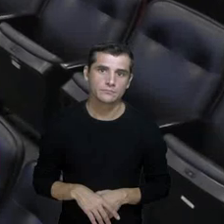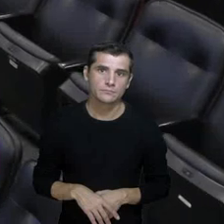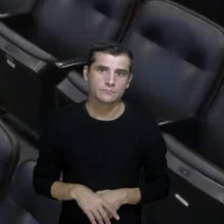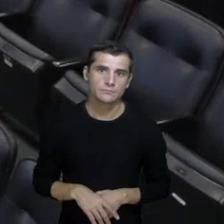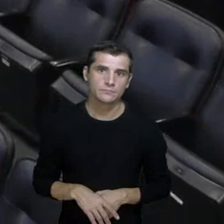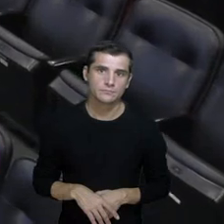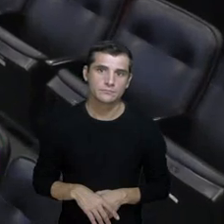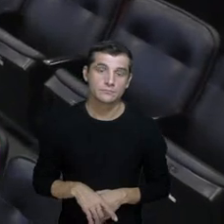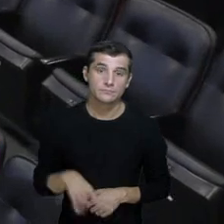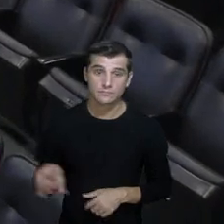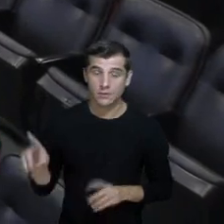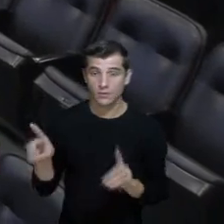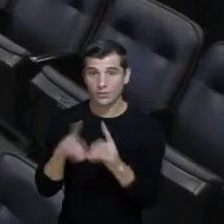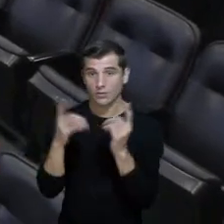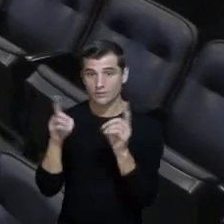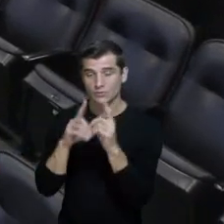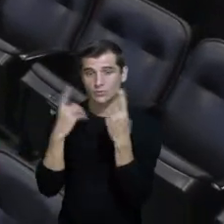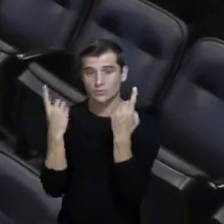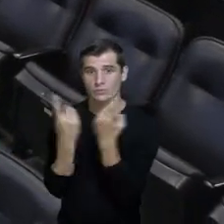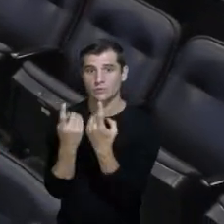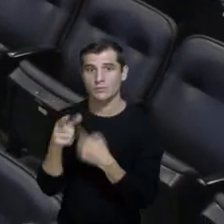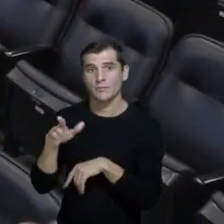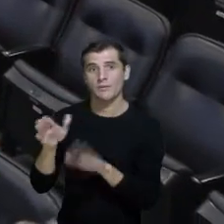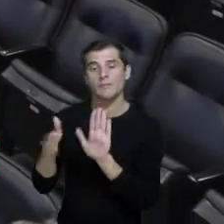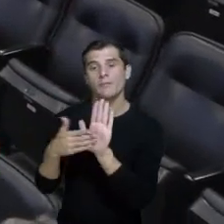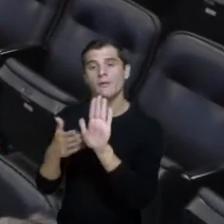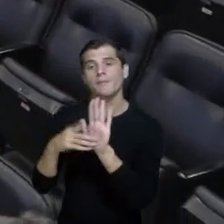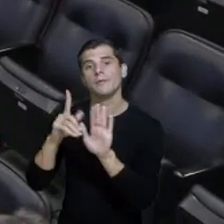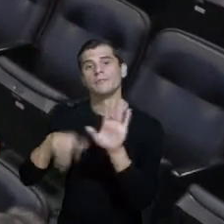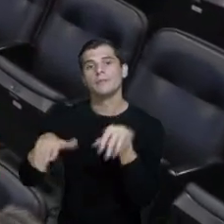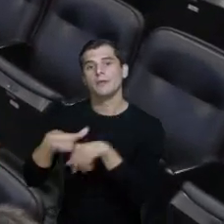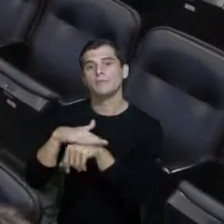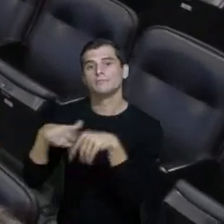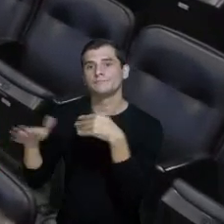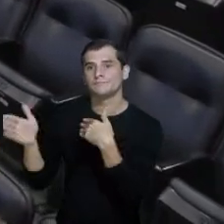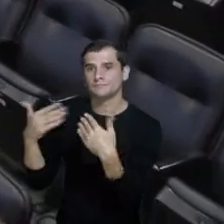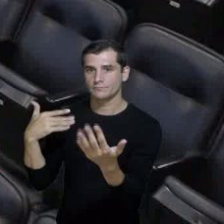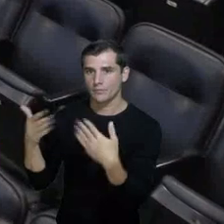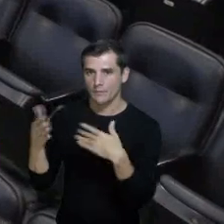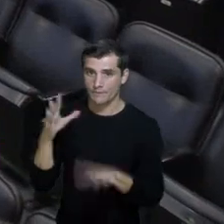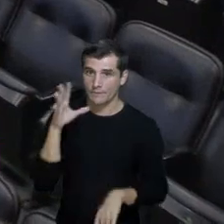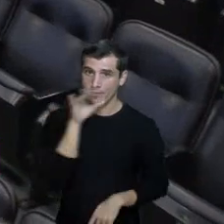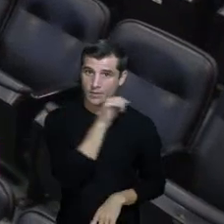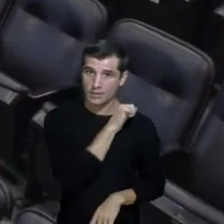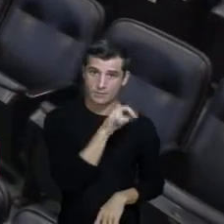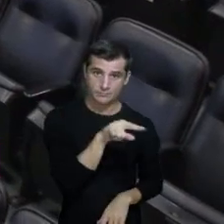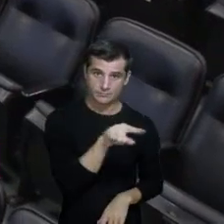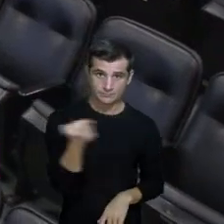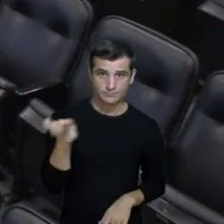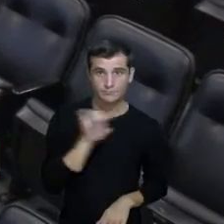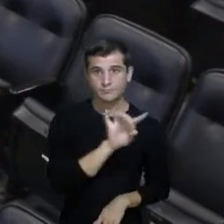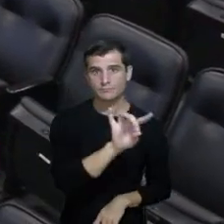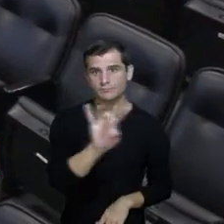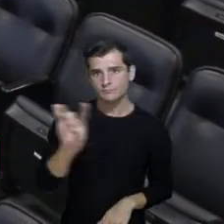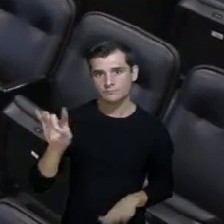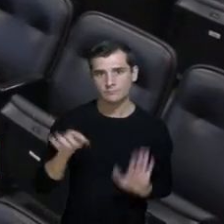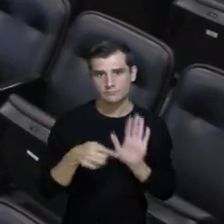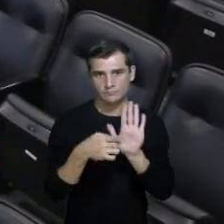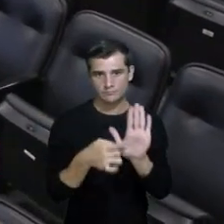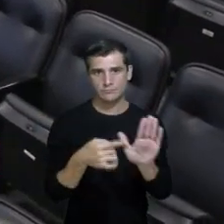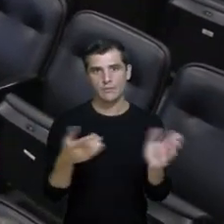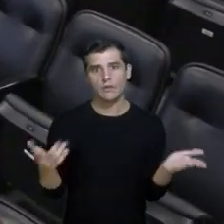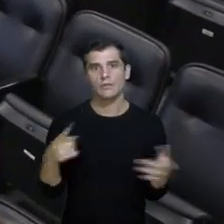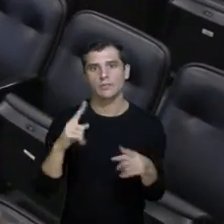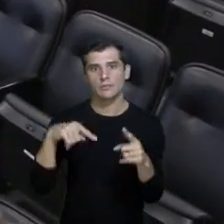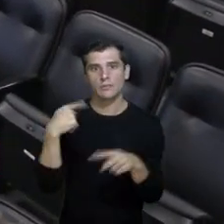gente converse e vou dar um minutinho aqui para que vocês rapidamente se apresentem então se conheçam e aí eu já passo a orientação de como a gente